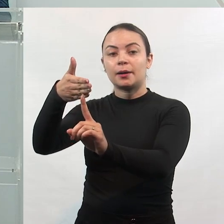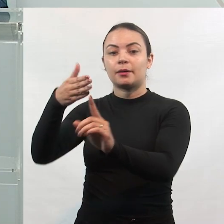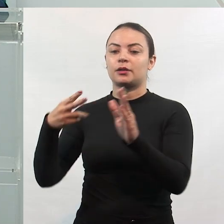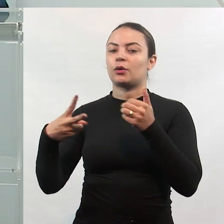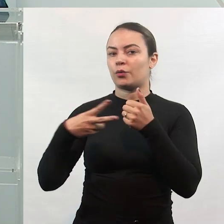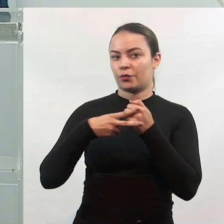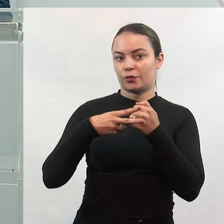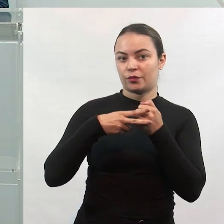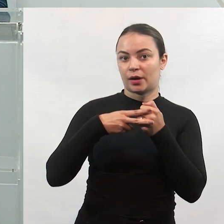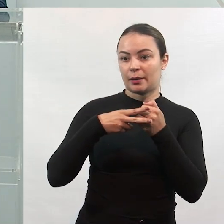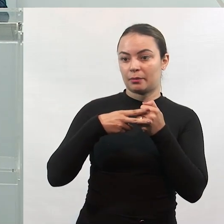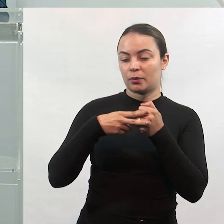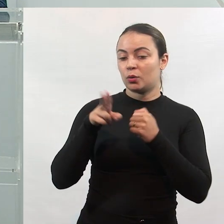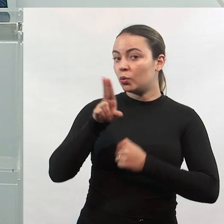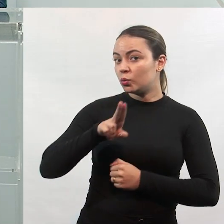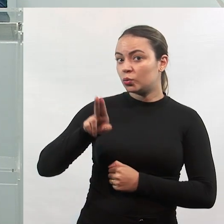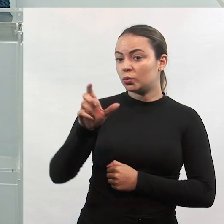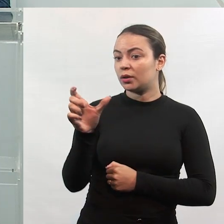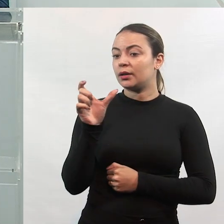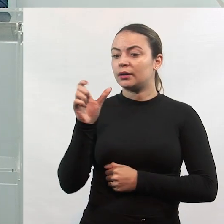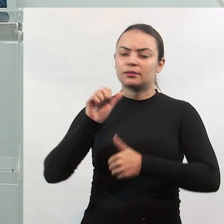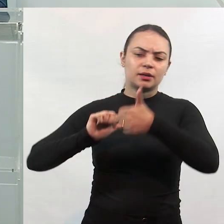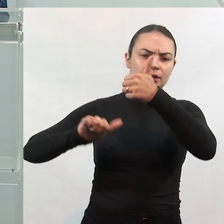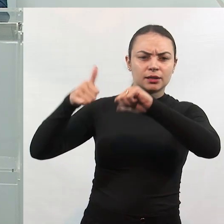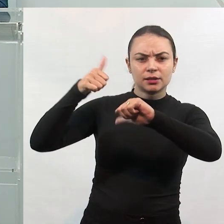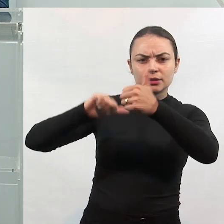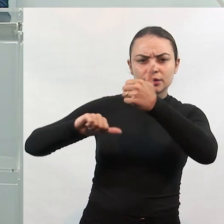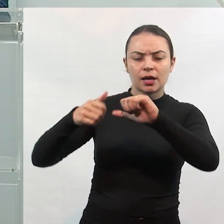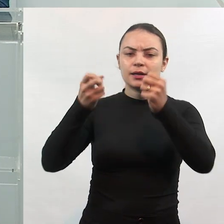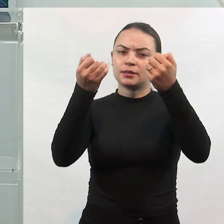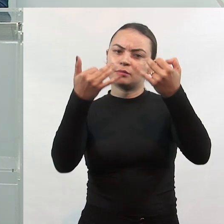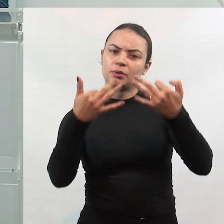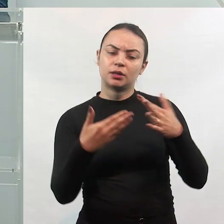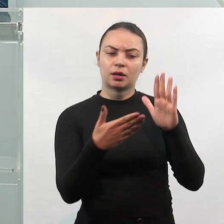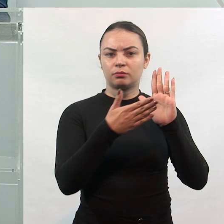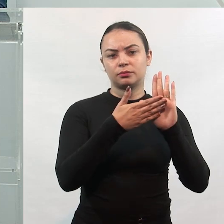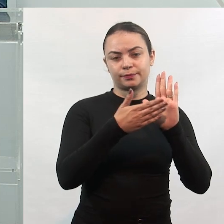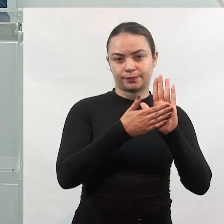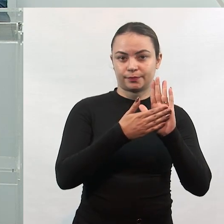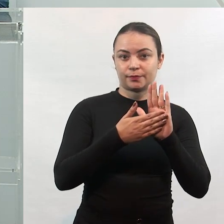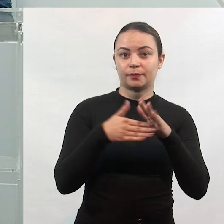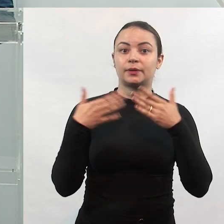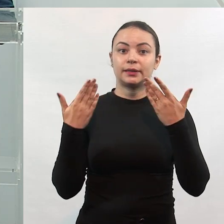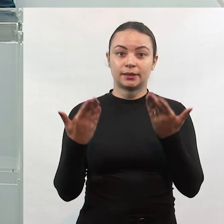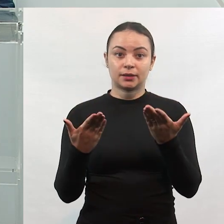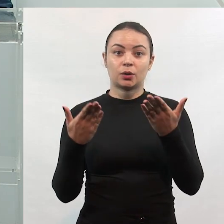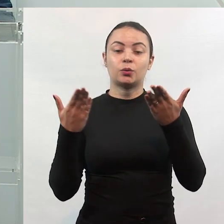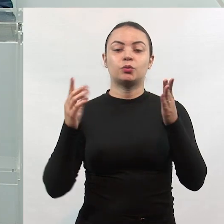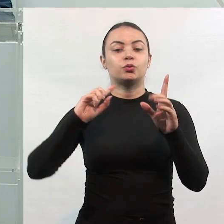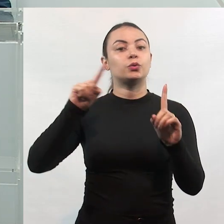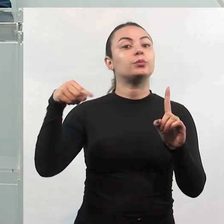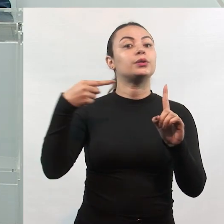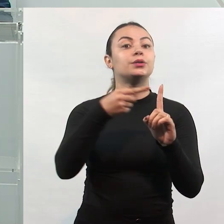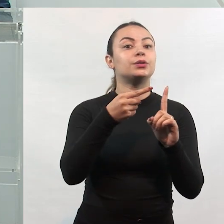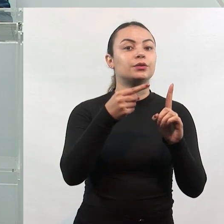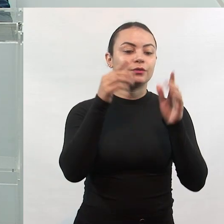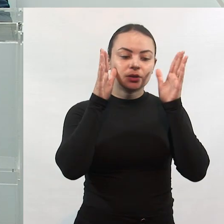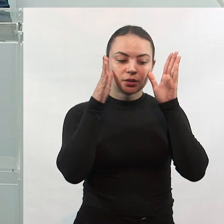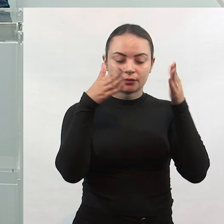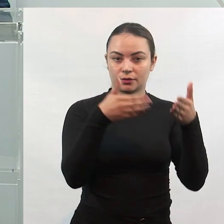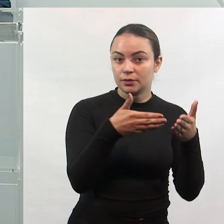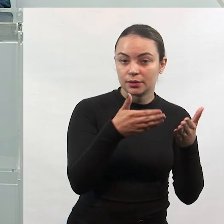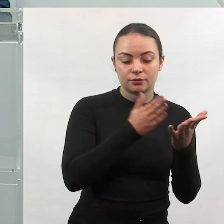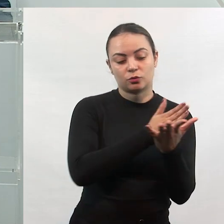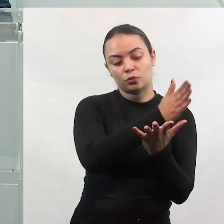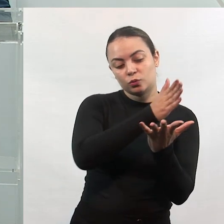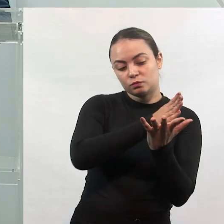em termos mais práticos, né, definir os degraus que você vai subir até atingir o teu objetivo geral,